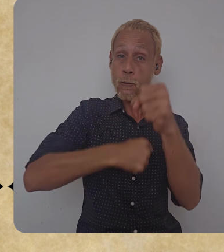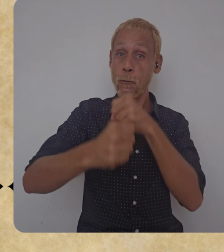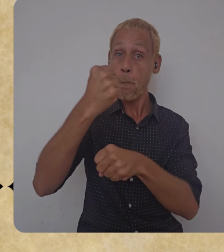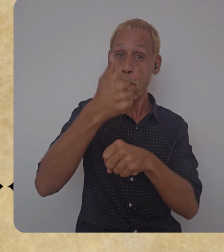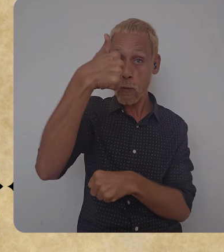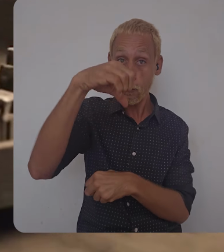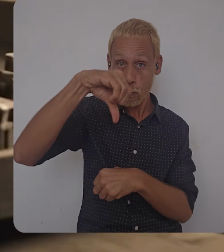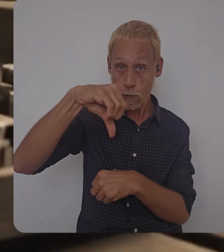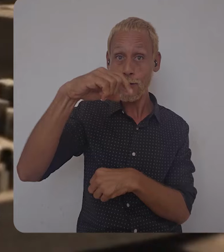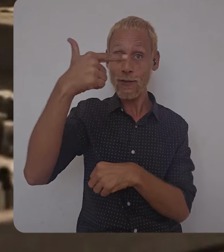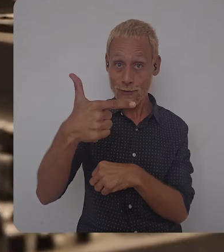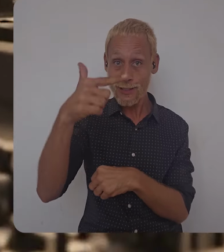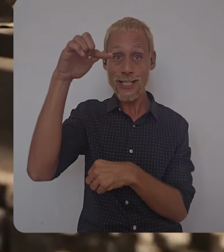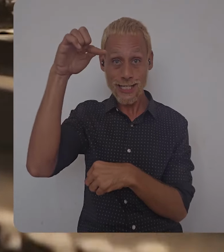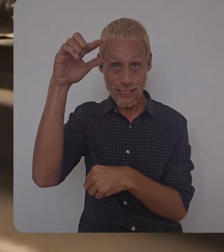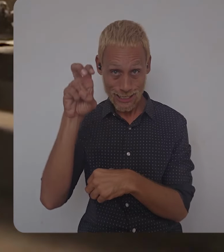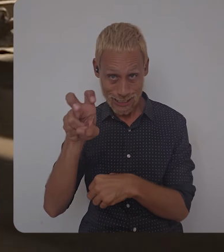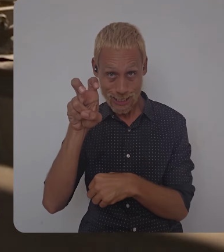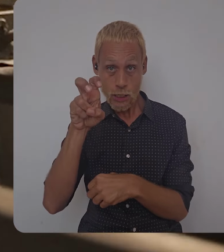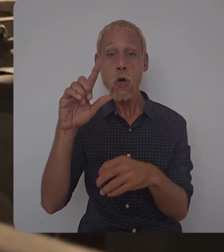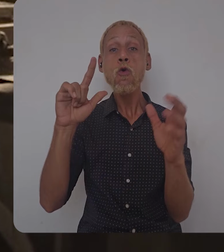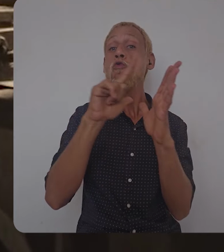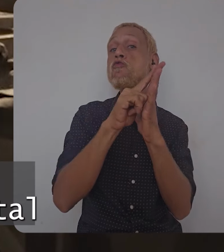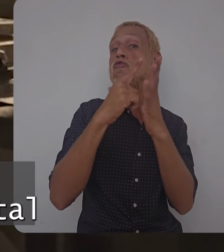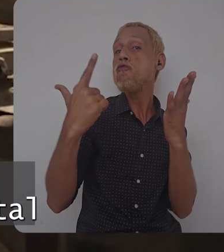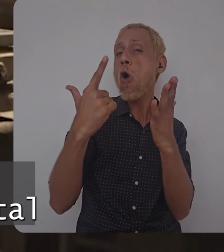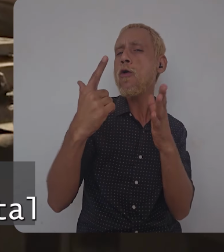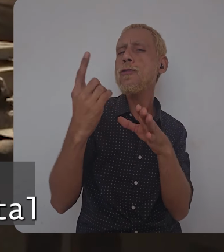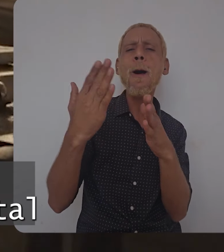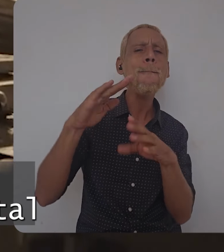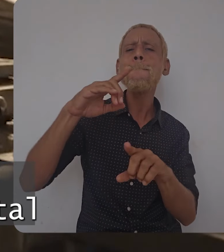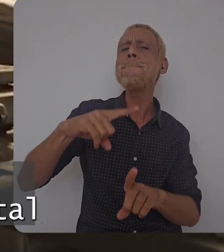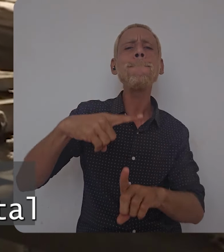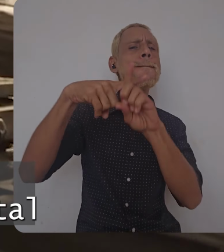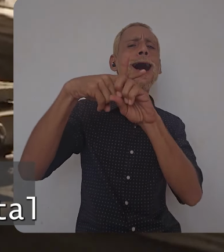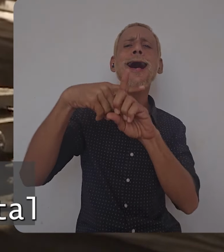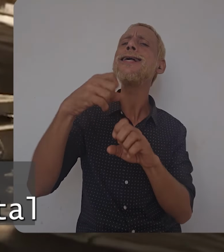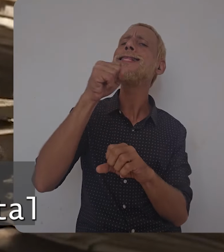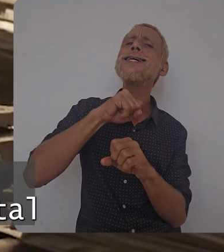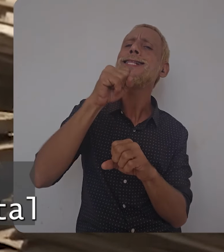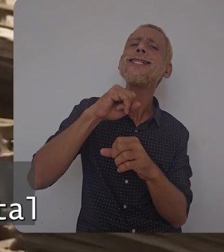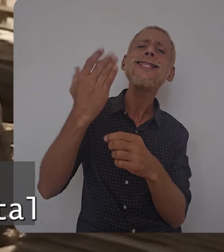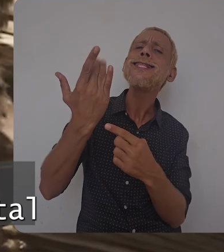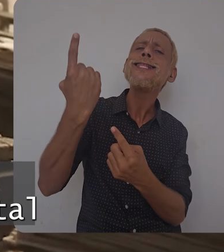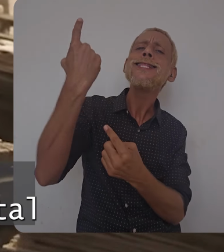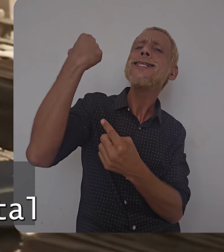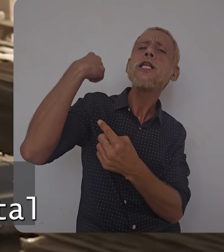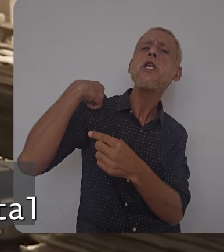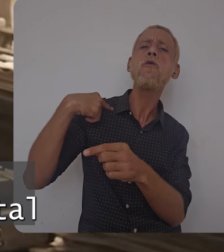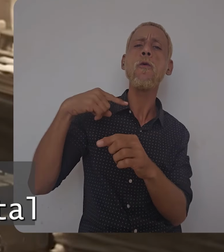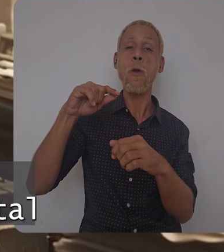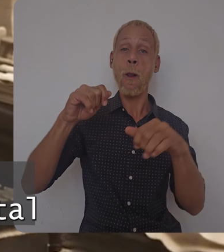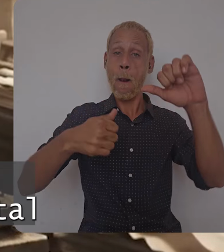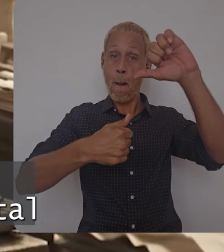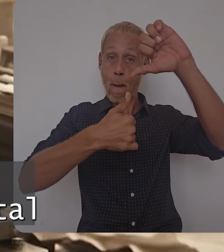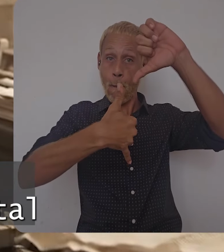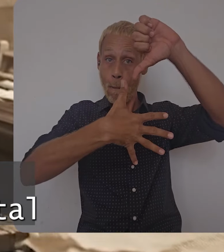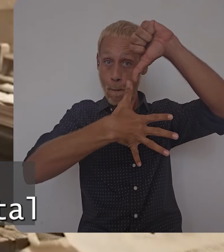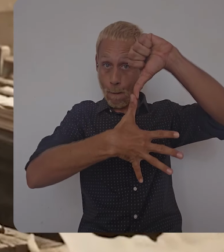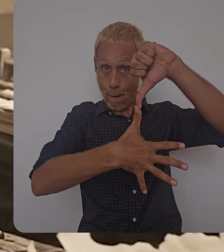de Pernambuco é considerado o jornal em circulação mais antigo da América Latina e um dos mais longevos do